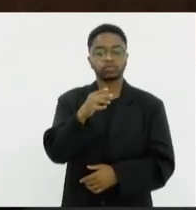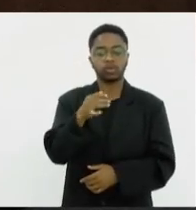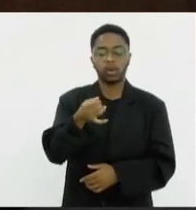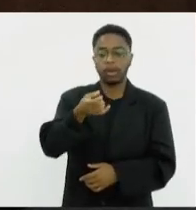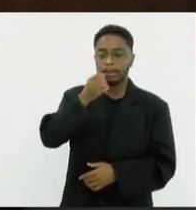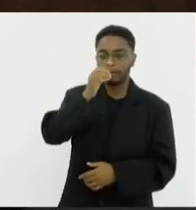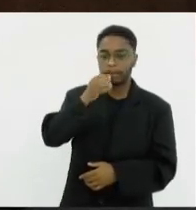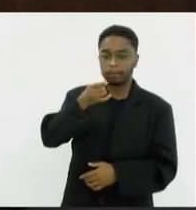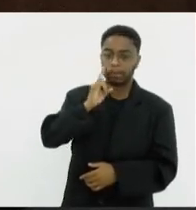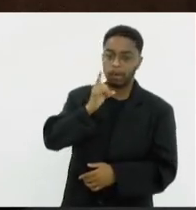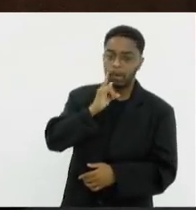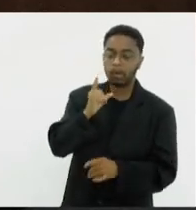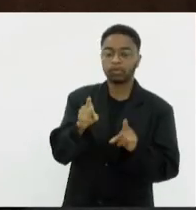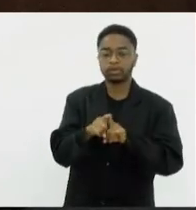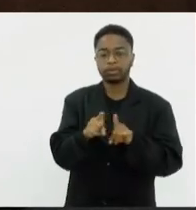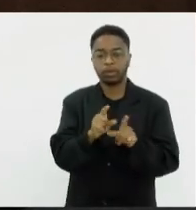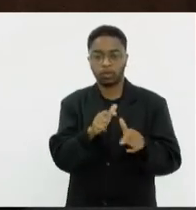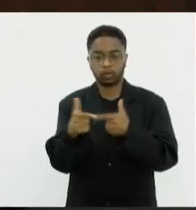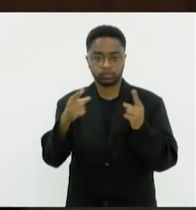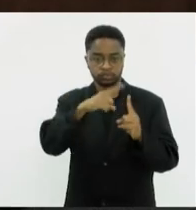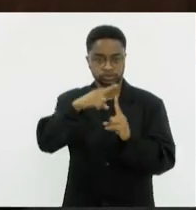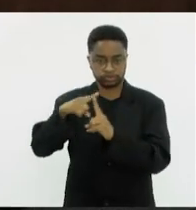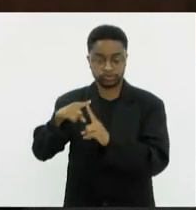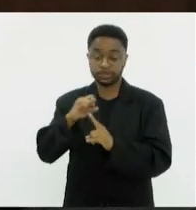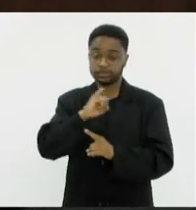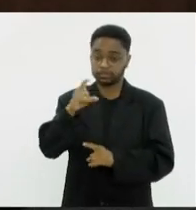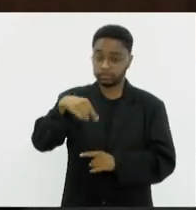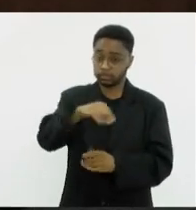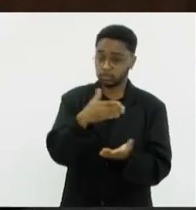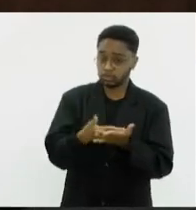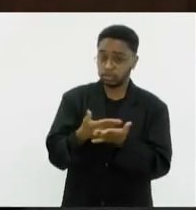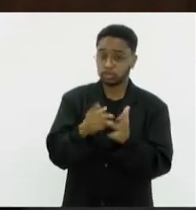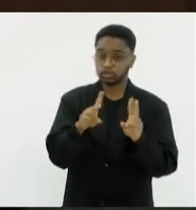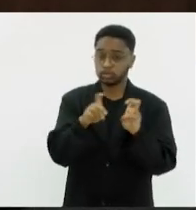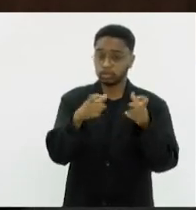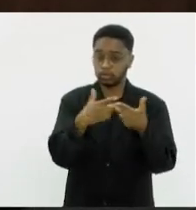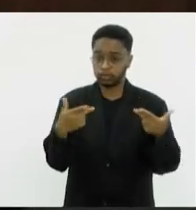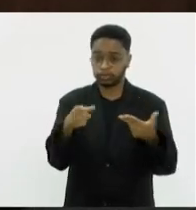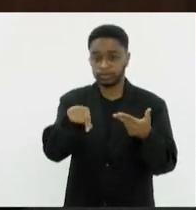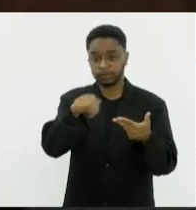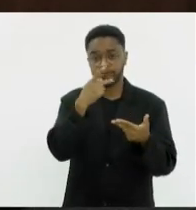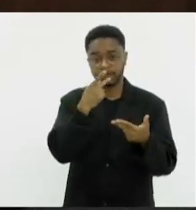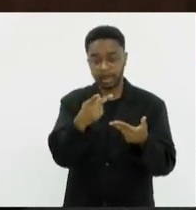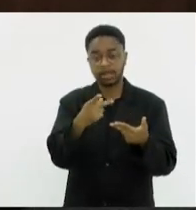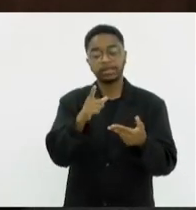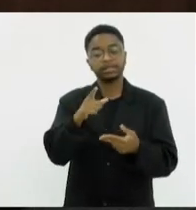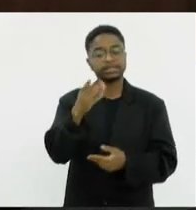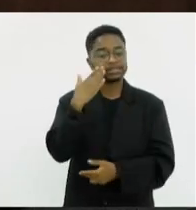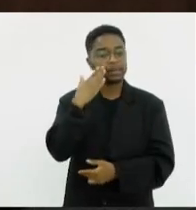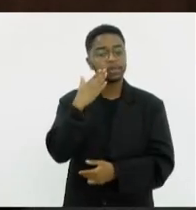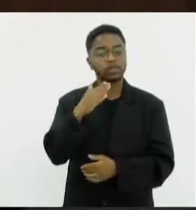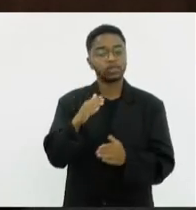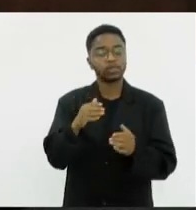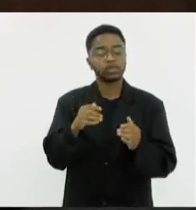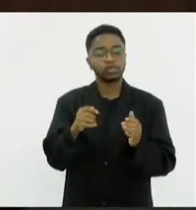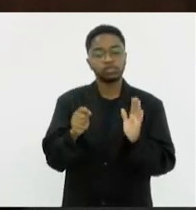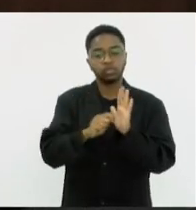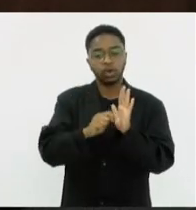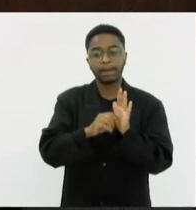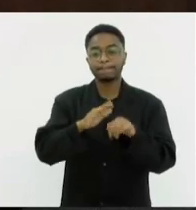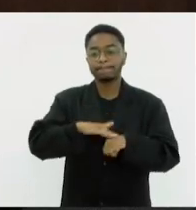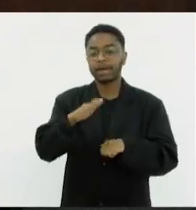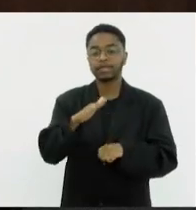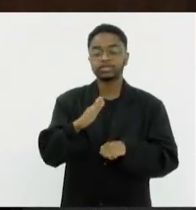drogas. Se os deputados estudassem um pouquinho sobre o que falam, eles iam saber que a droga que mais vicia no Brasil e no mundo é o